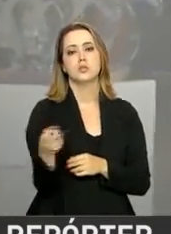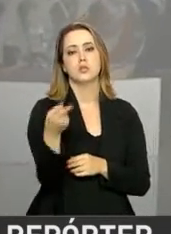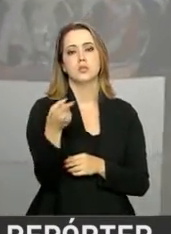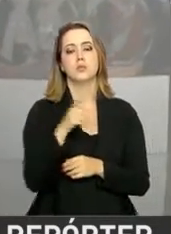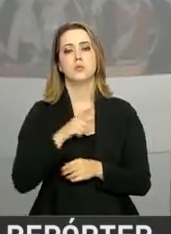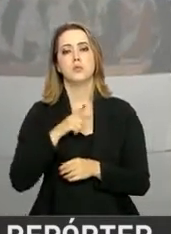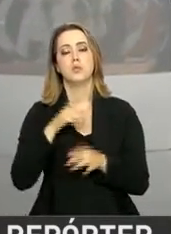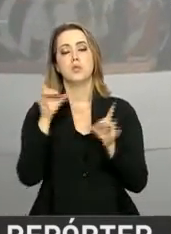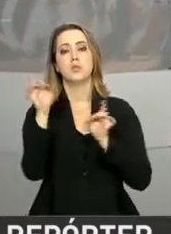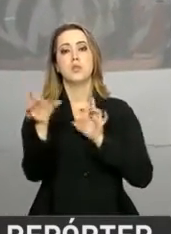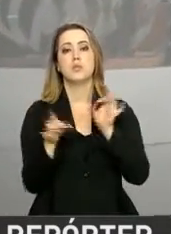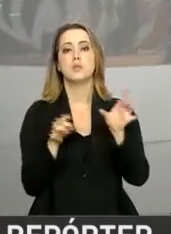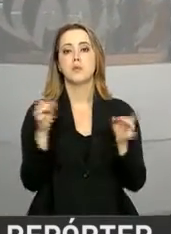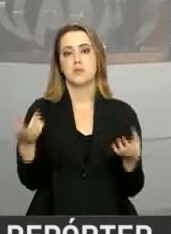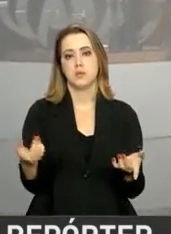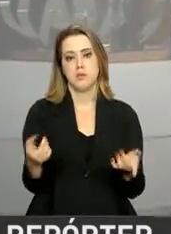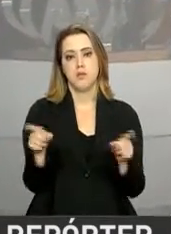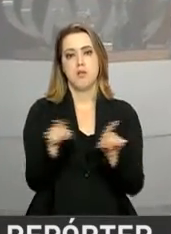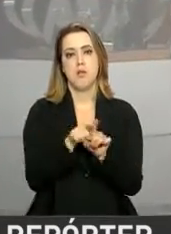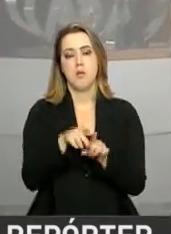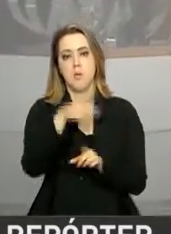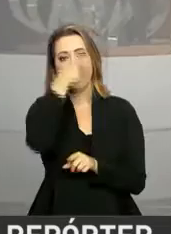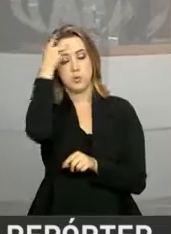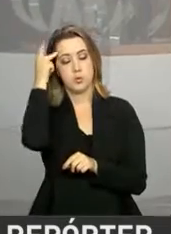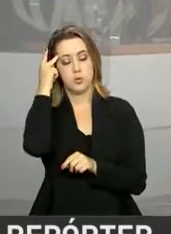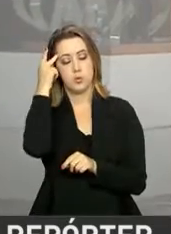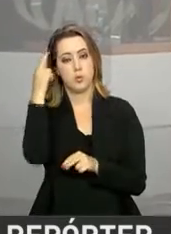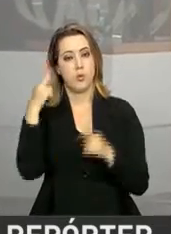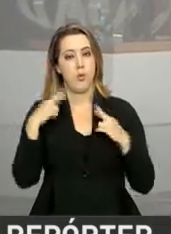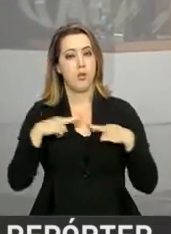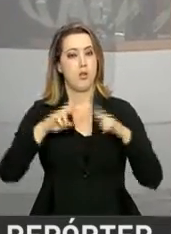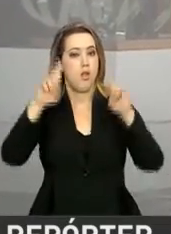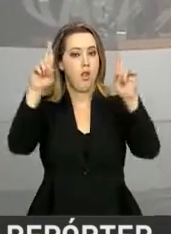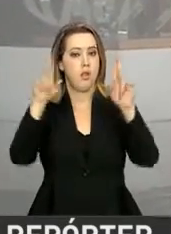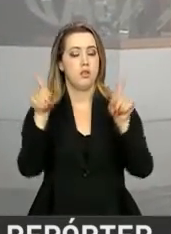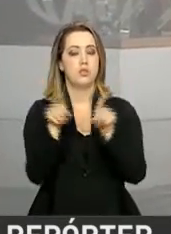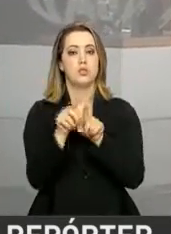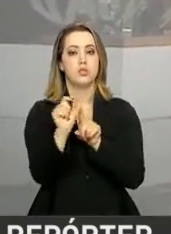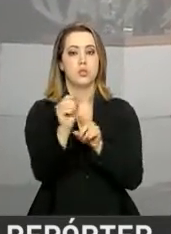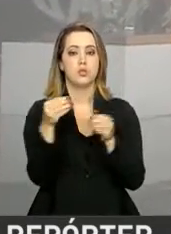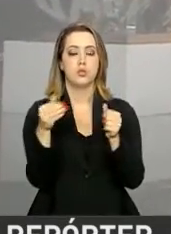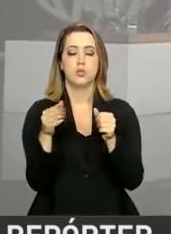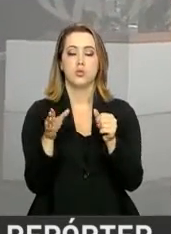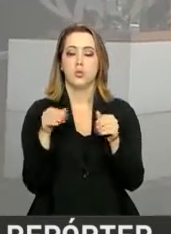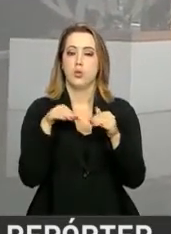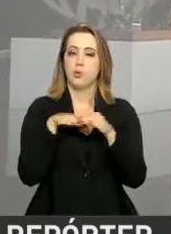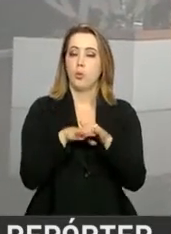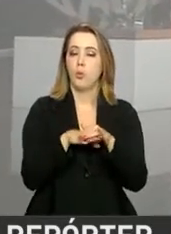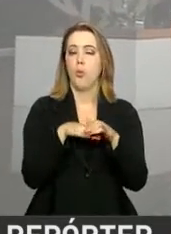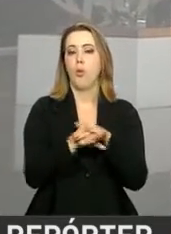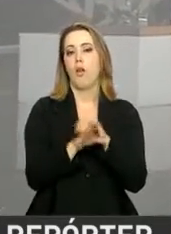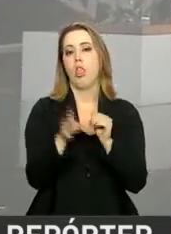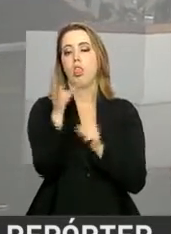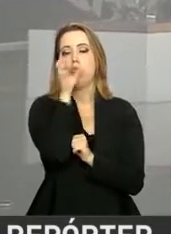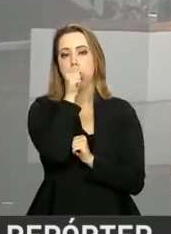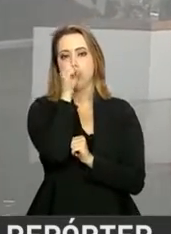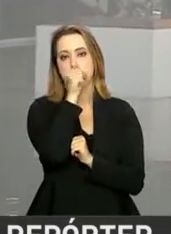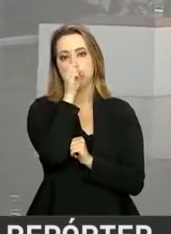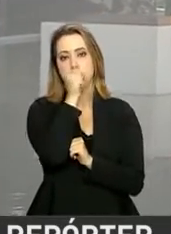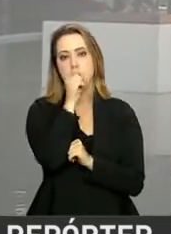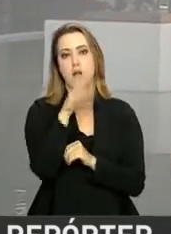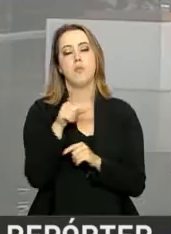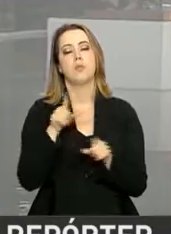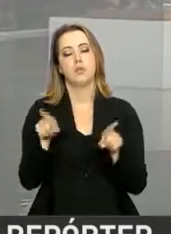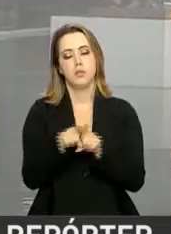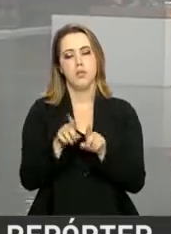mil são sabatistas que são pessoas que guardam o sábado por convicções religiosas para eles os portões também se fecham